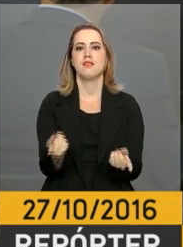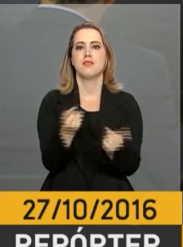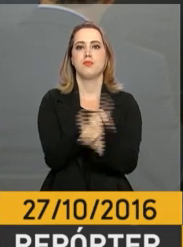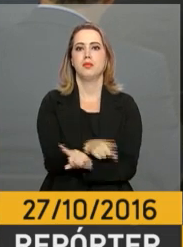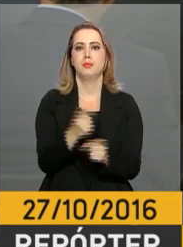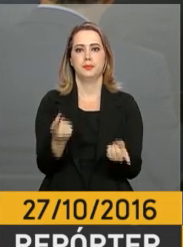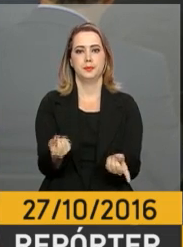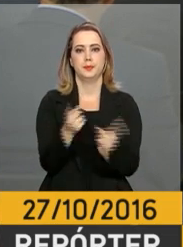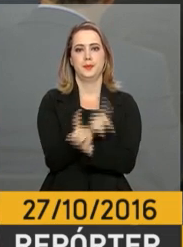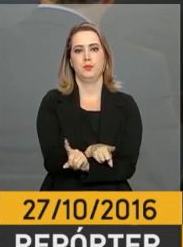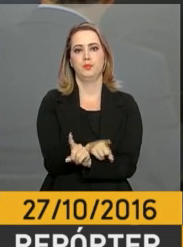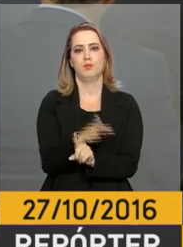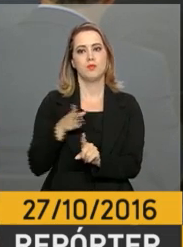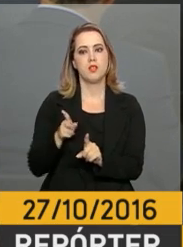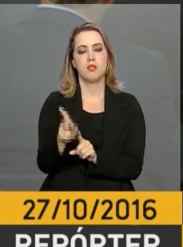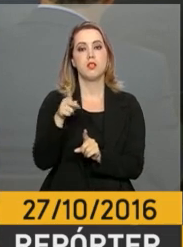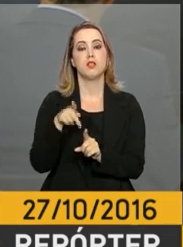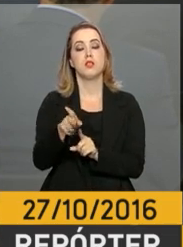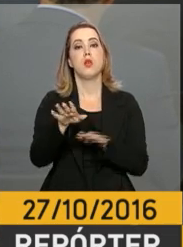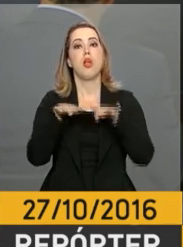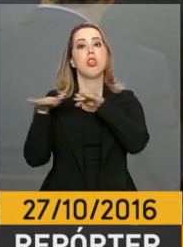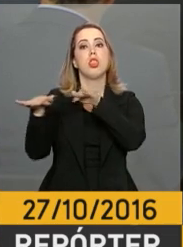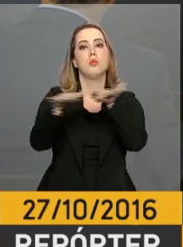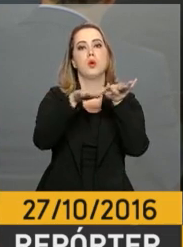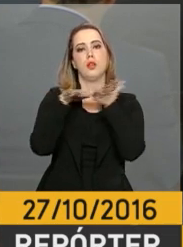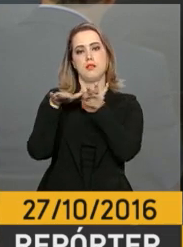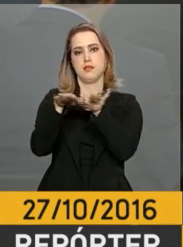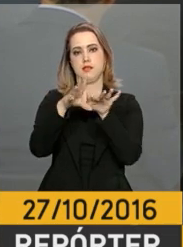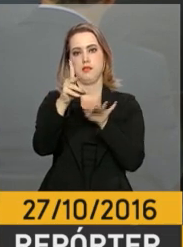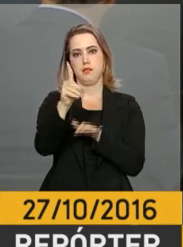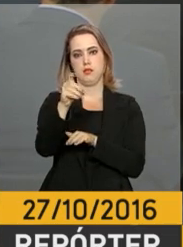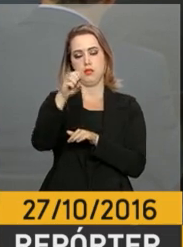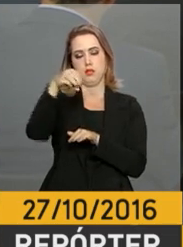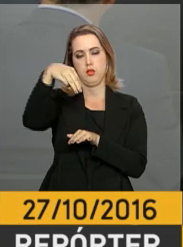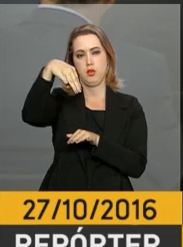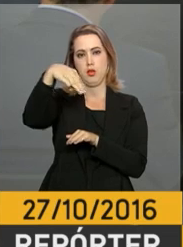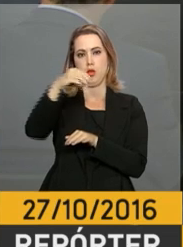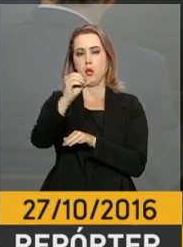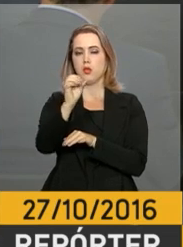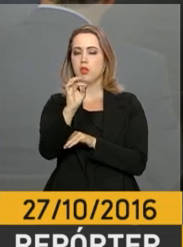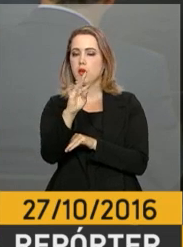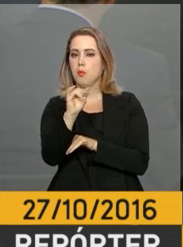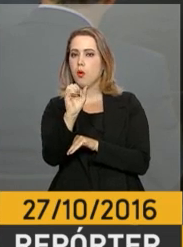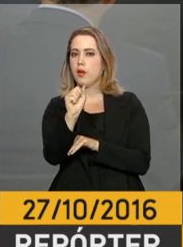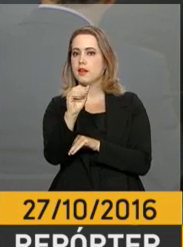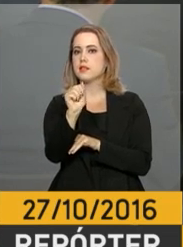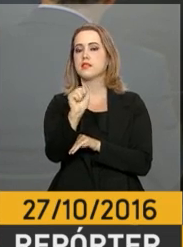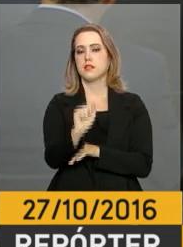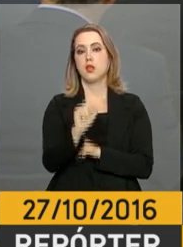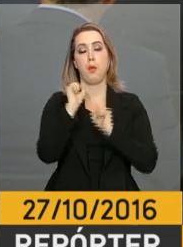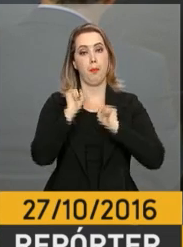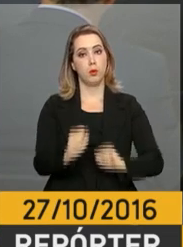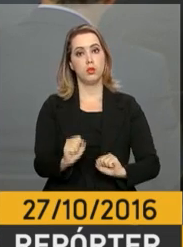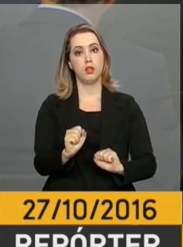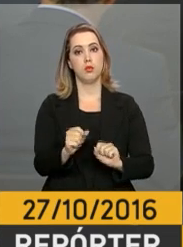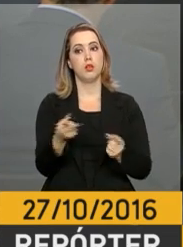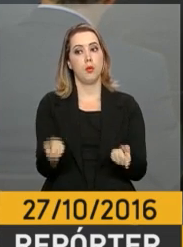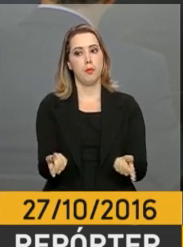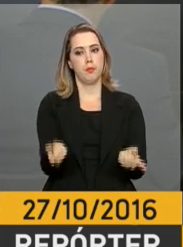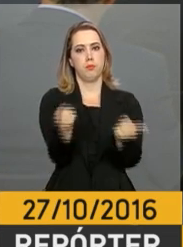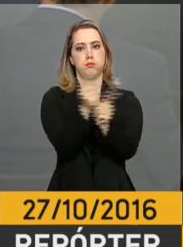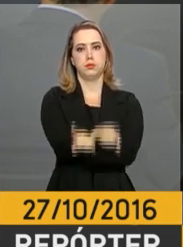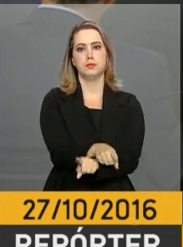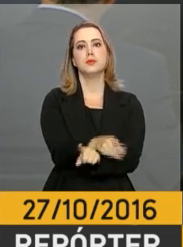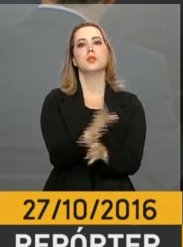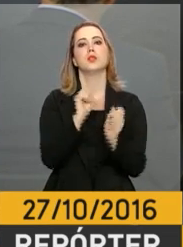democracia na democracia a primeira coisa que você tem é a contrariedade é a controvérsia é exatamente a contestação o